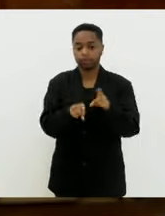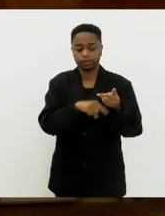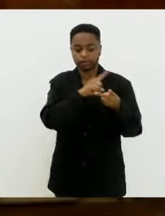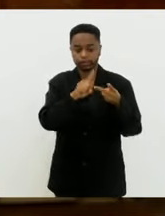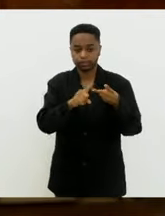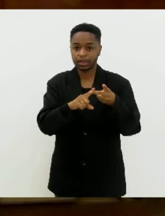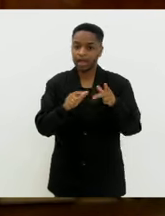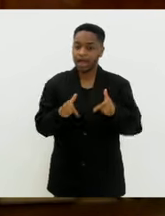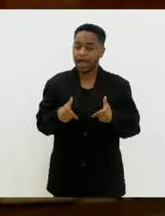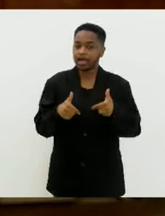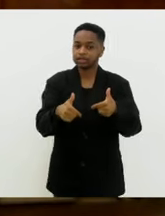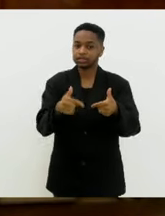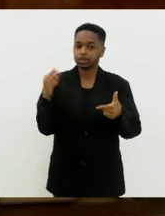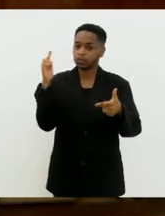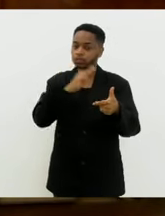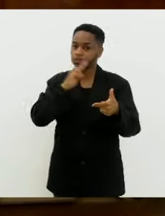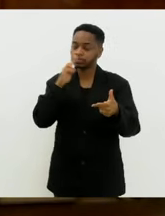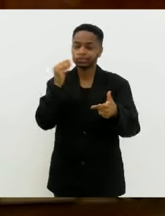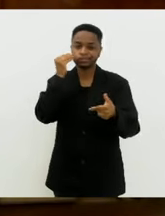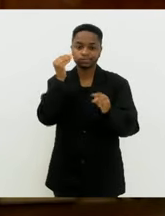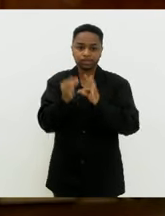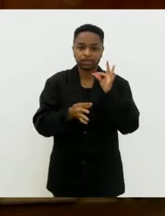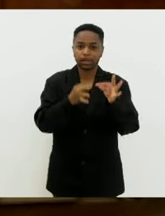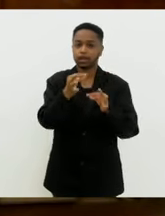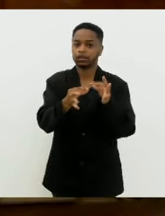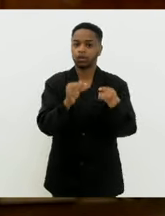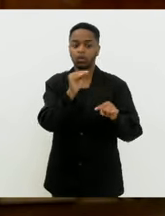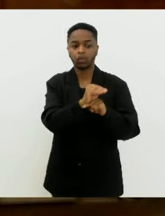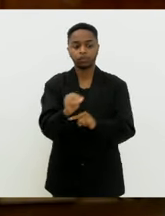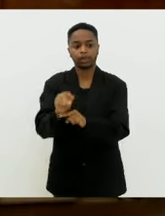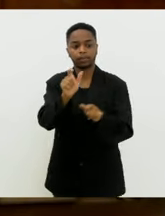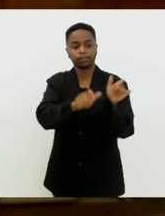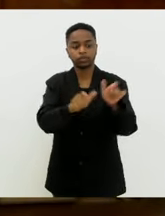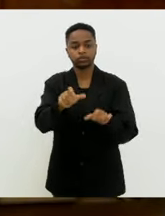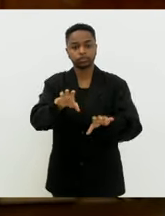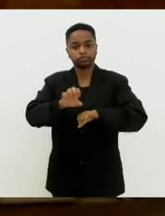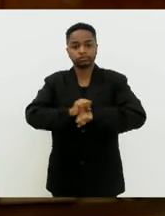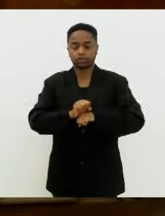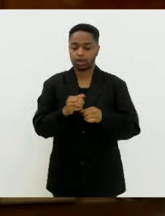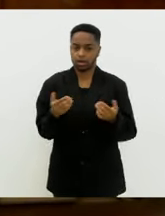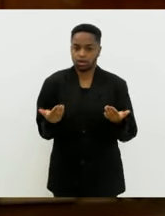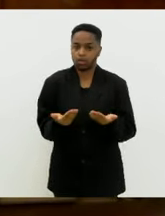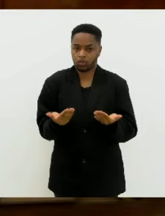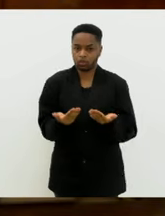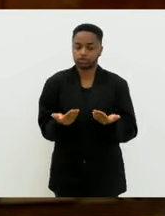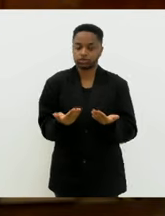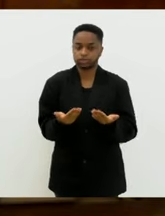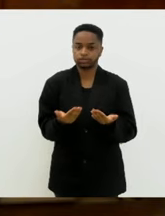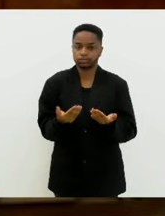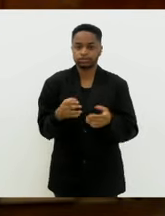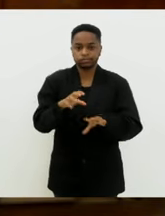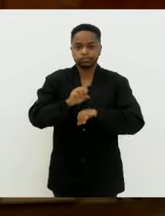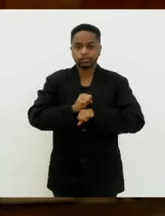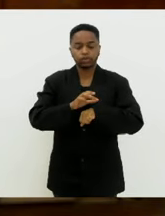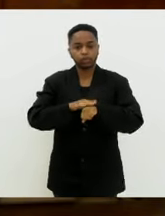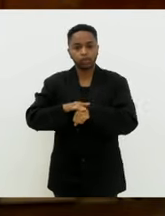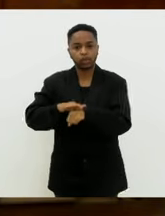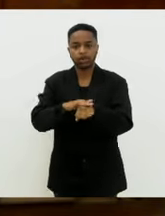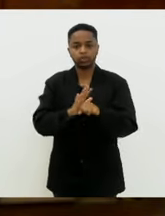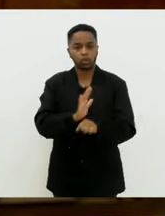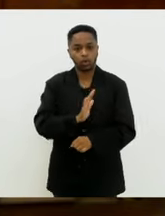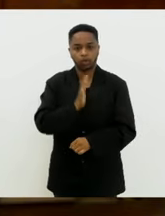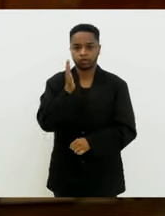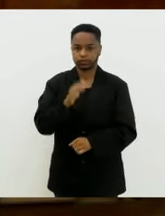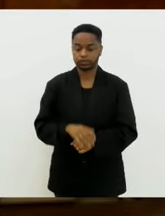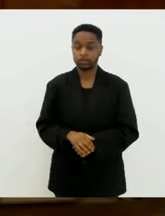ações emergenciais para cuidar daqueles e daquelas que hoje sucumbem com essa doença tão terrível. Só quem